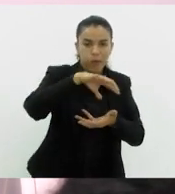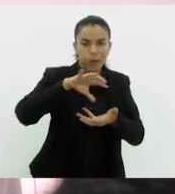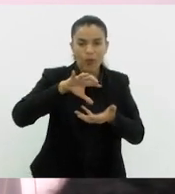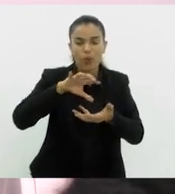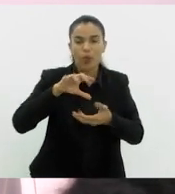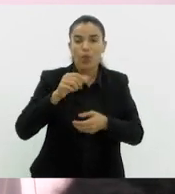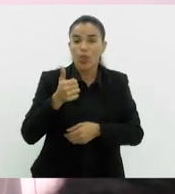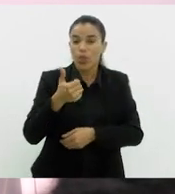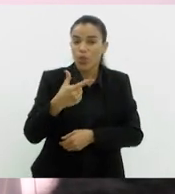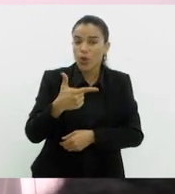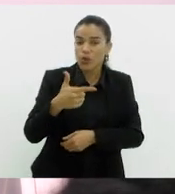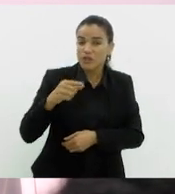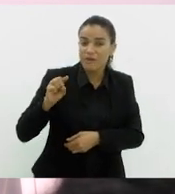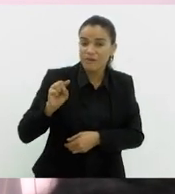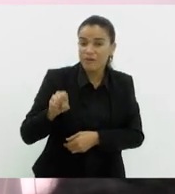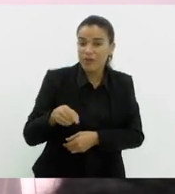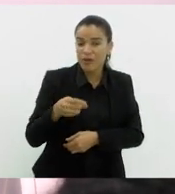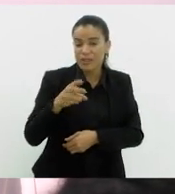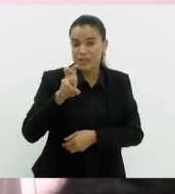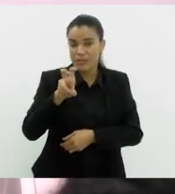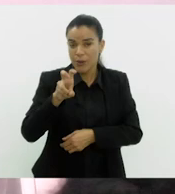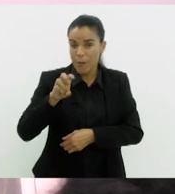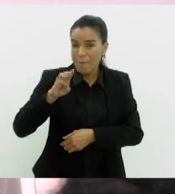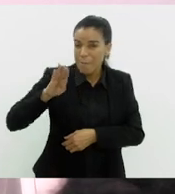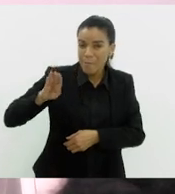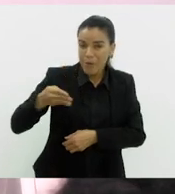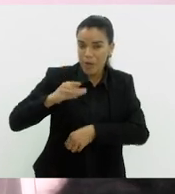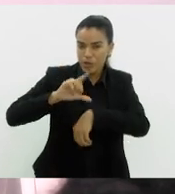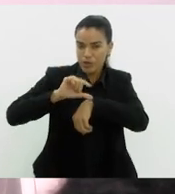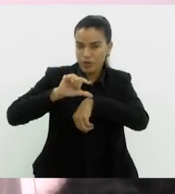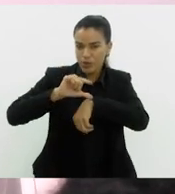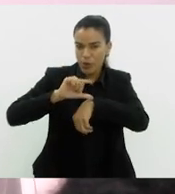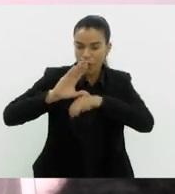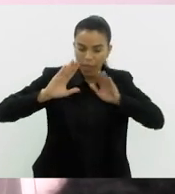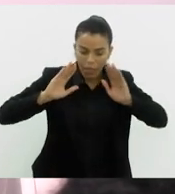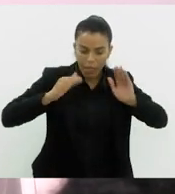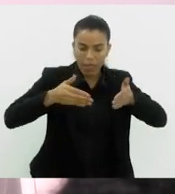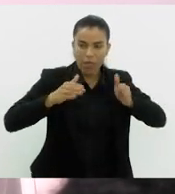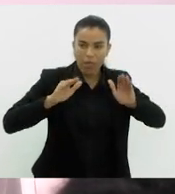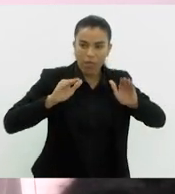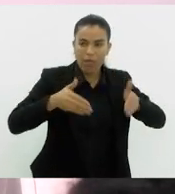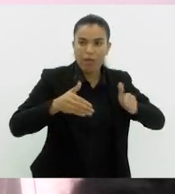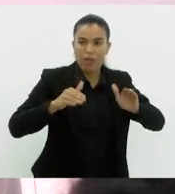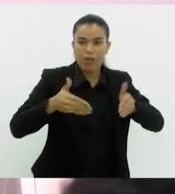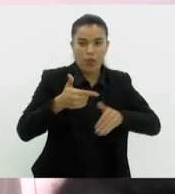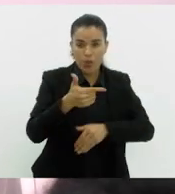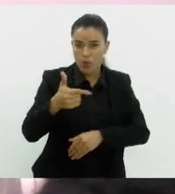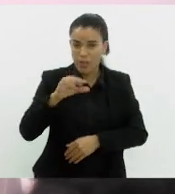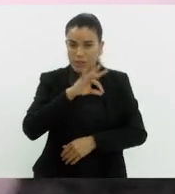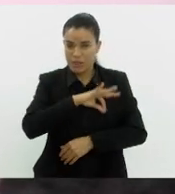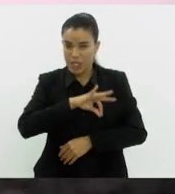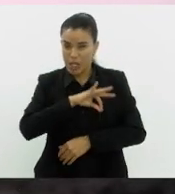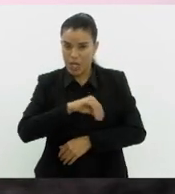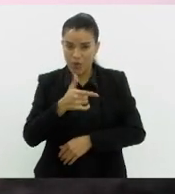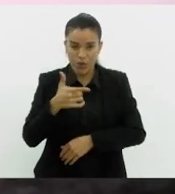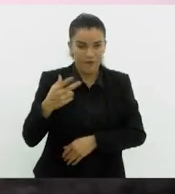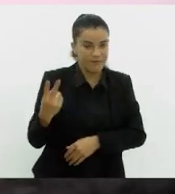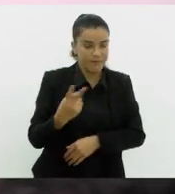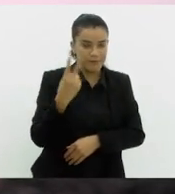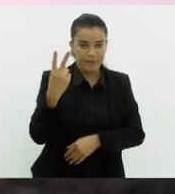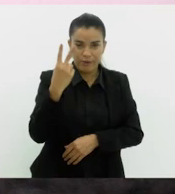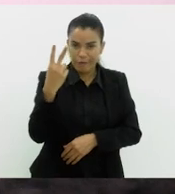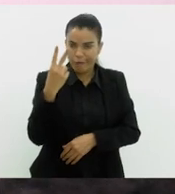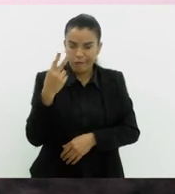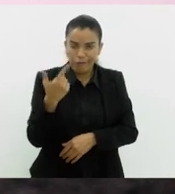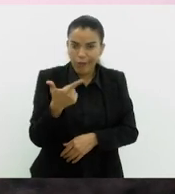São 12,5 bilhões de horas dedicadas a esse trabalho que não é remunerado, não é reconhecido, esse trabalho